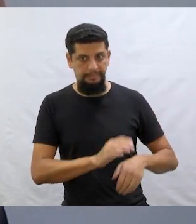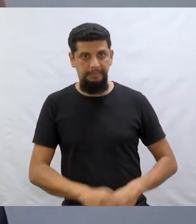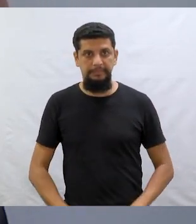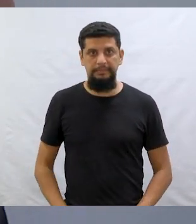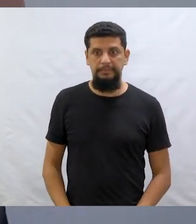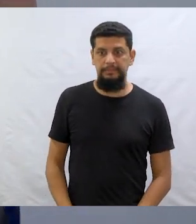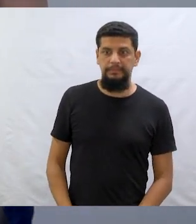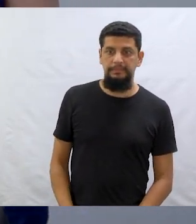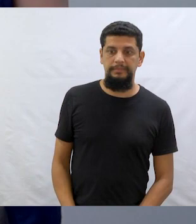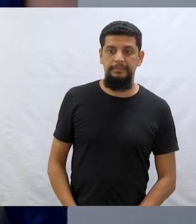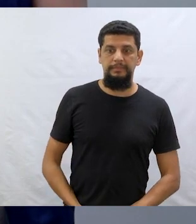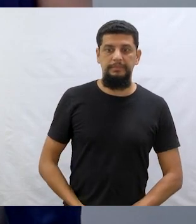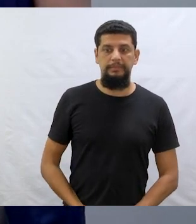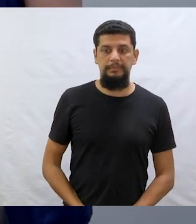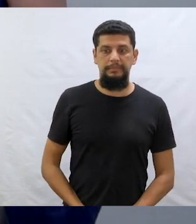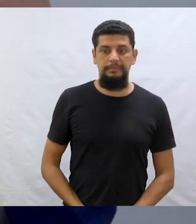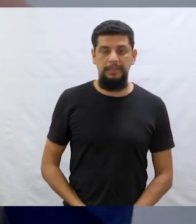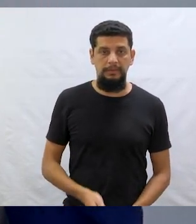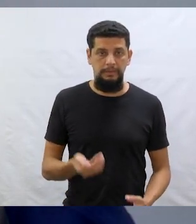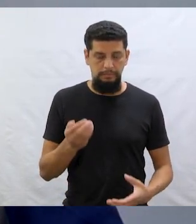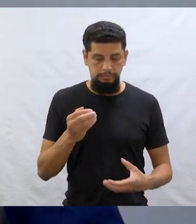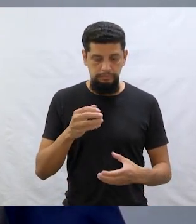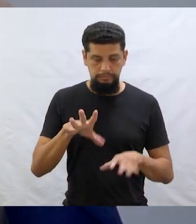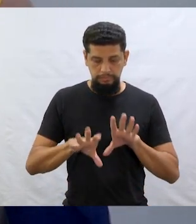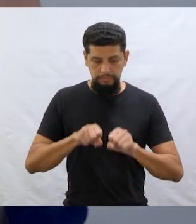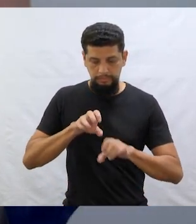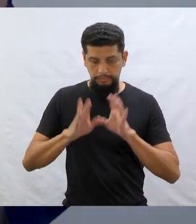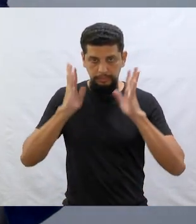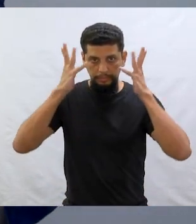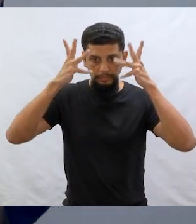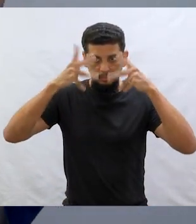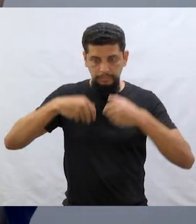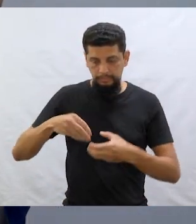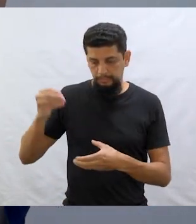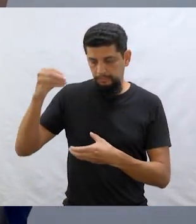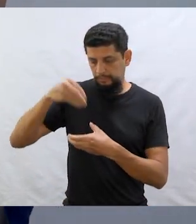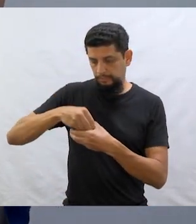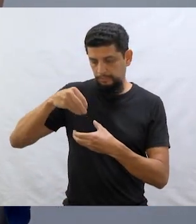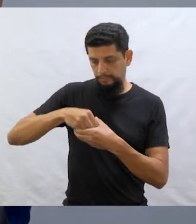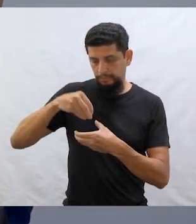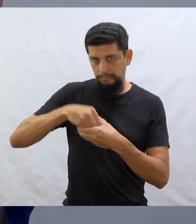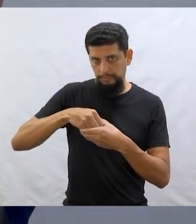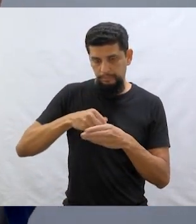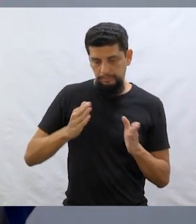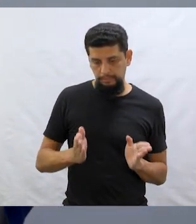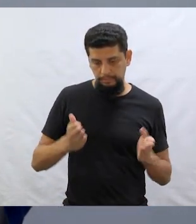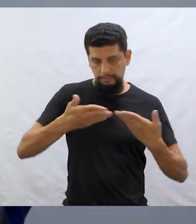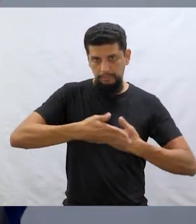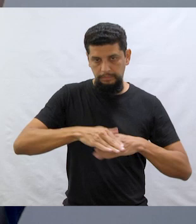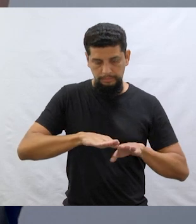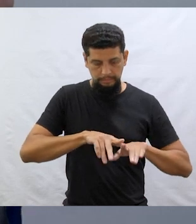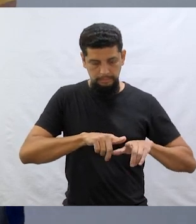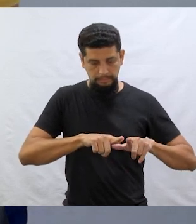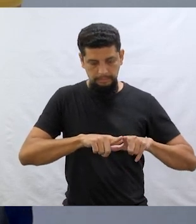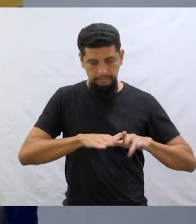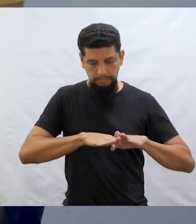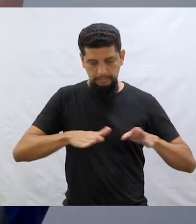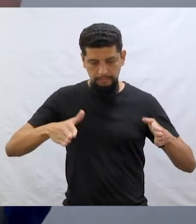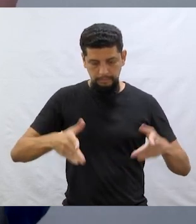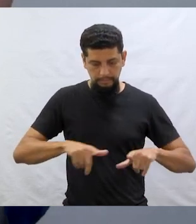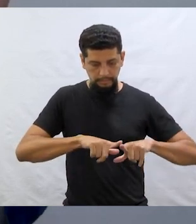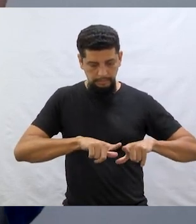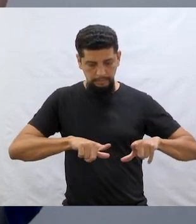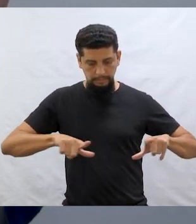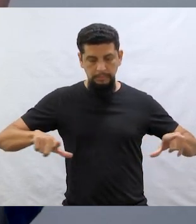aqui. Vamos guardar então os bichinhos na caixa para deixar a mesa